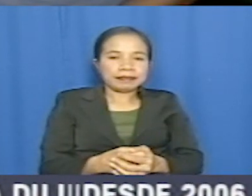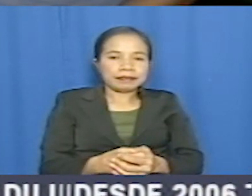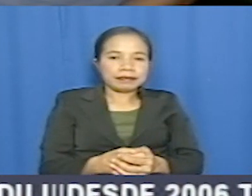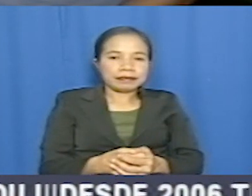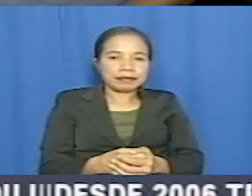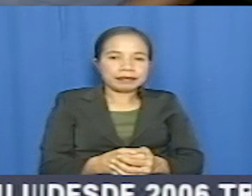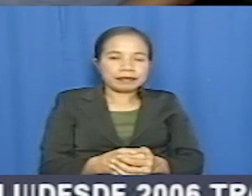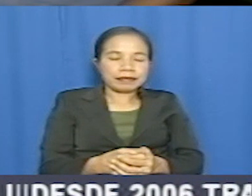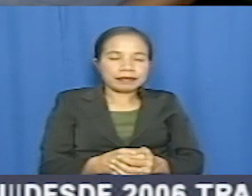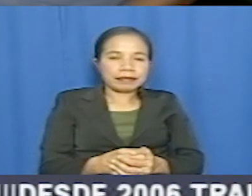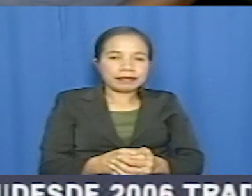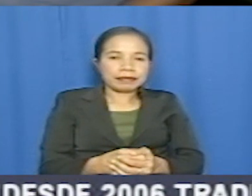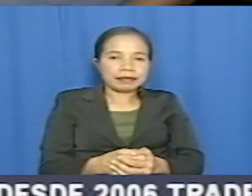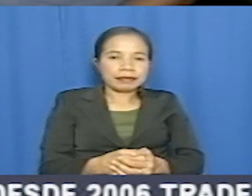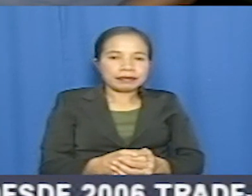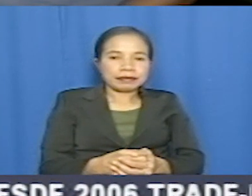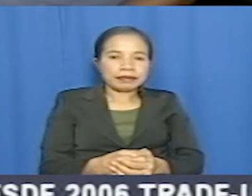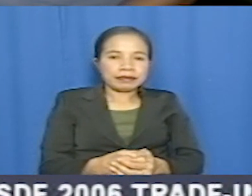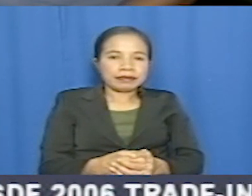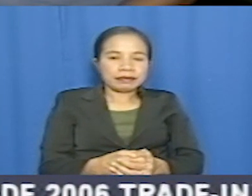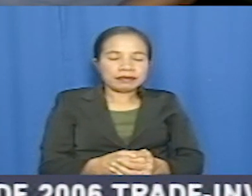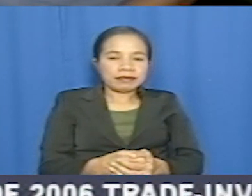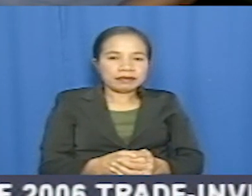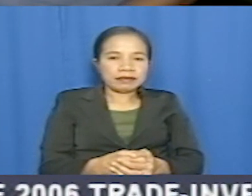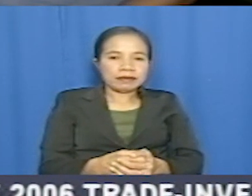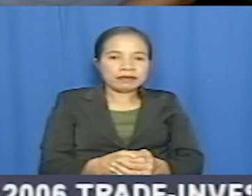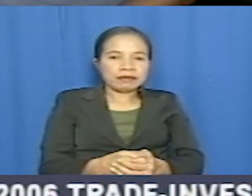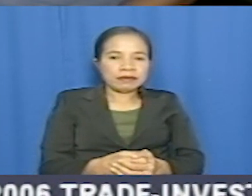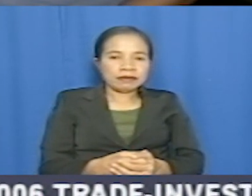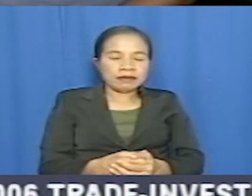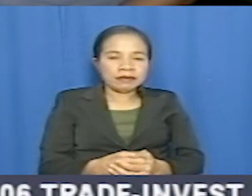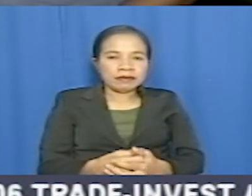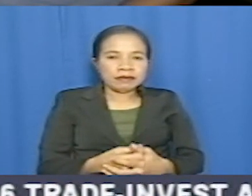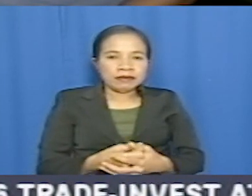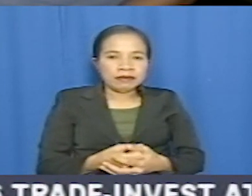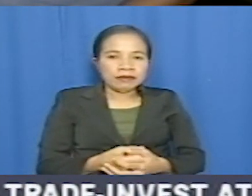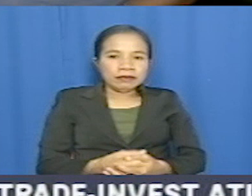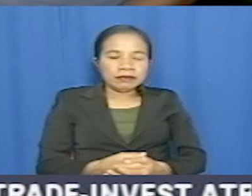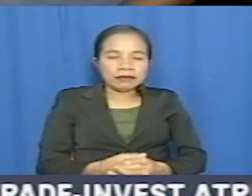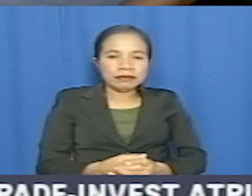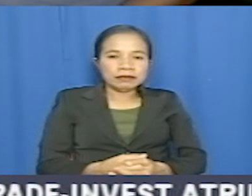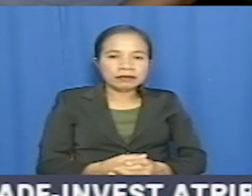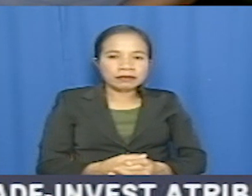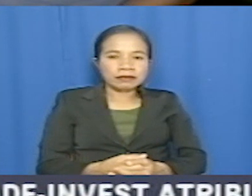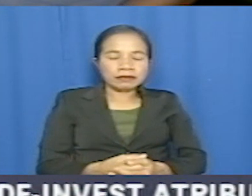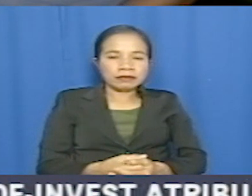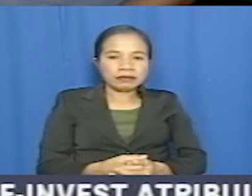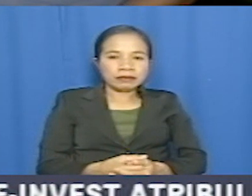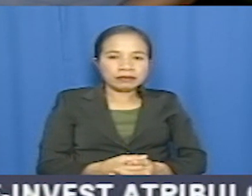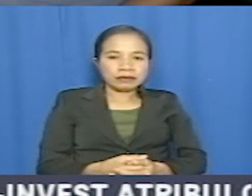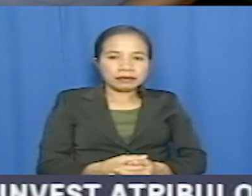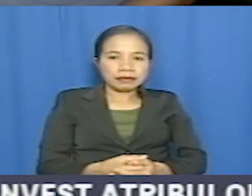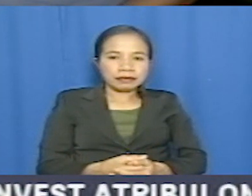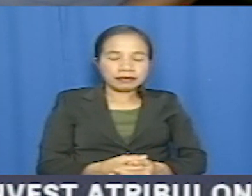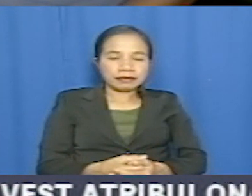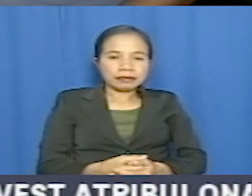ba asunto health and safety o i ambiente ni ita cover iha environmental management plan o environmental impact assessment.